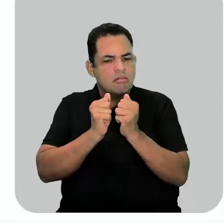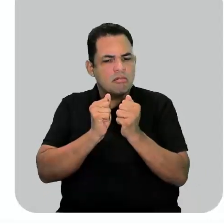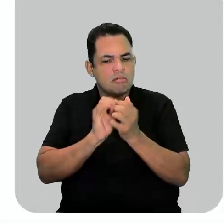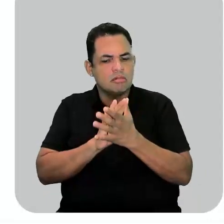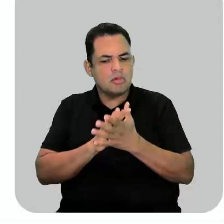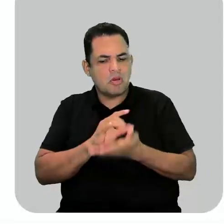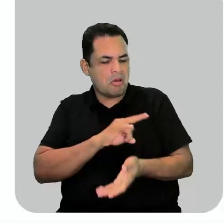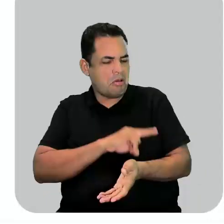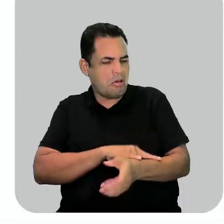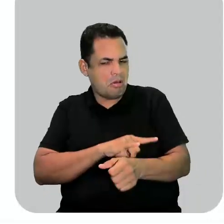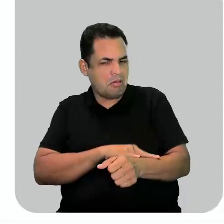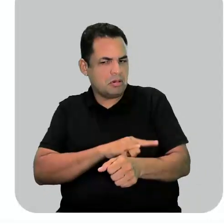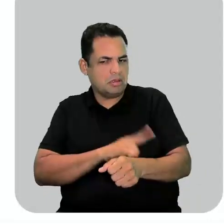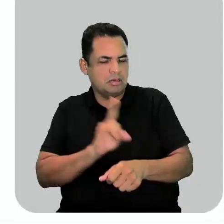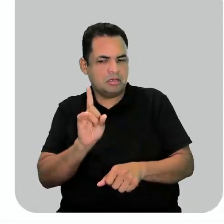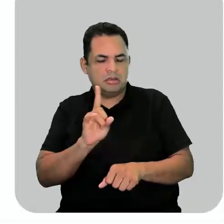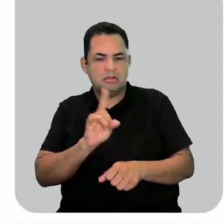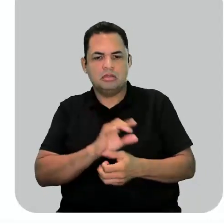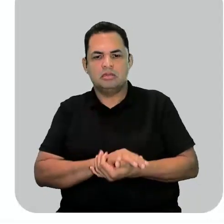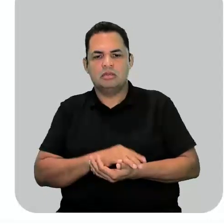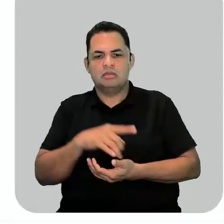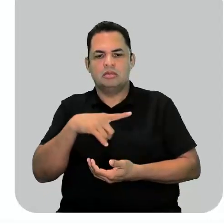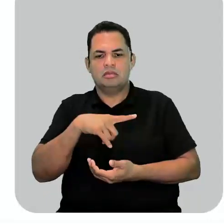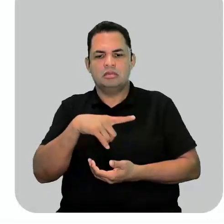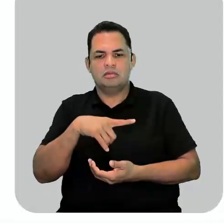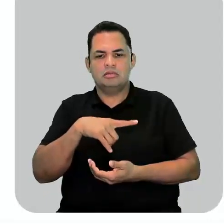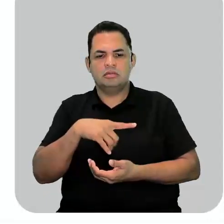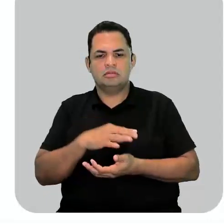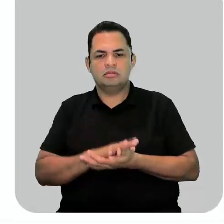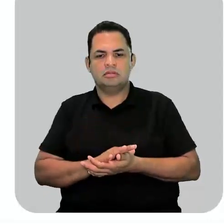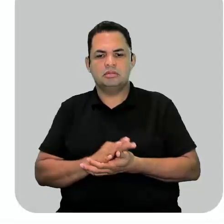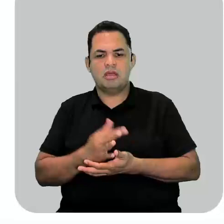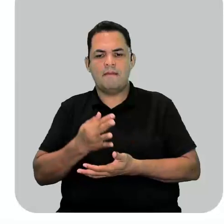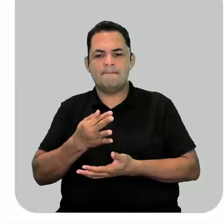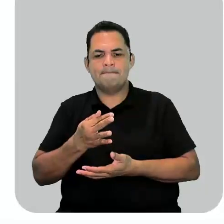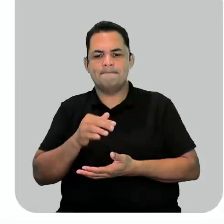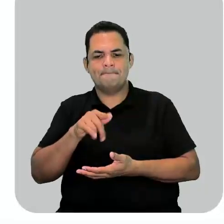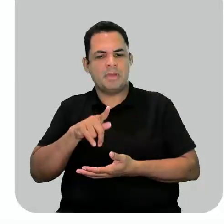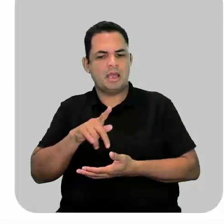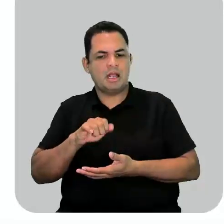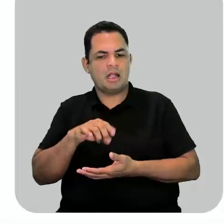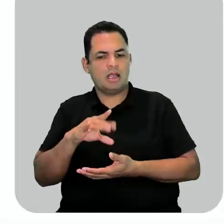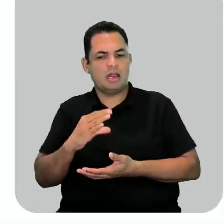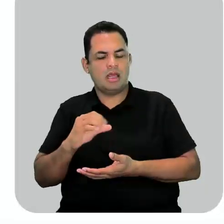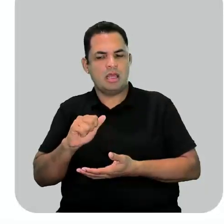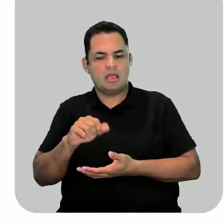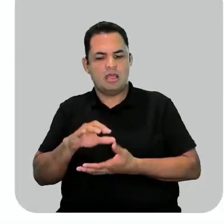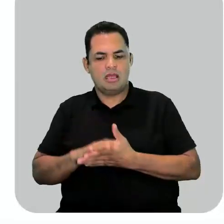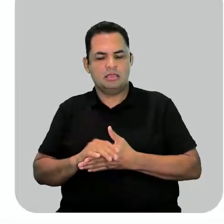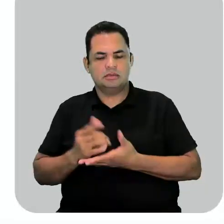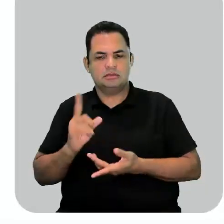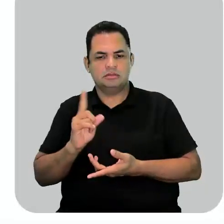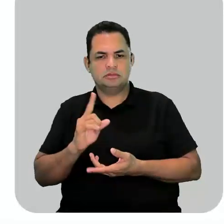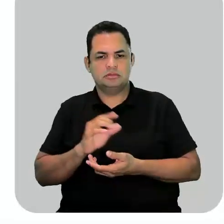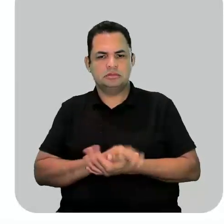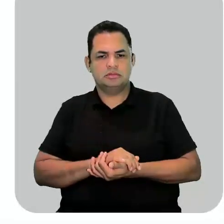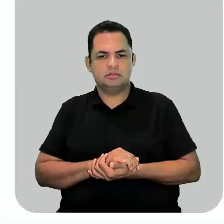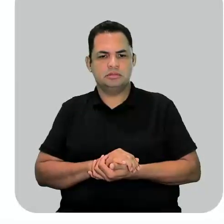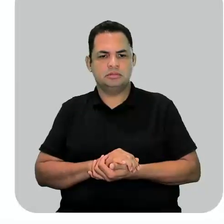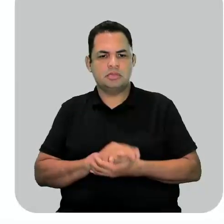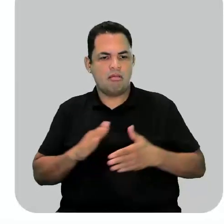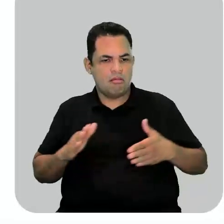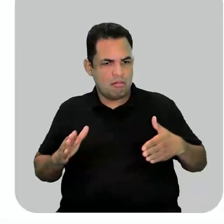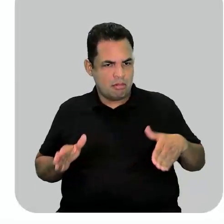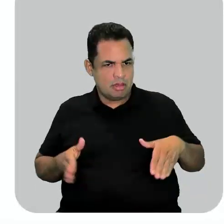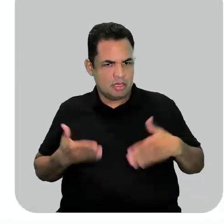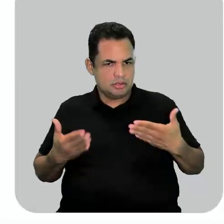nossa urina. E tampouco tem a ver com o funcionamento do pâncreas. Ficamos entre a